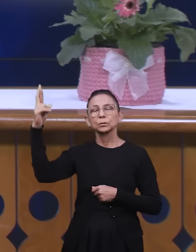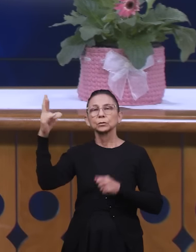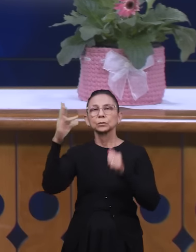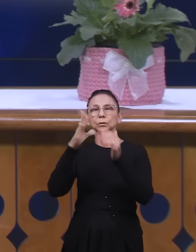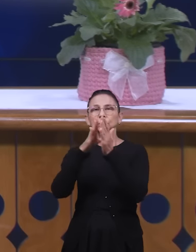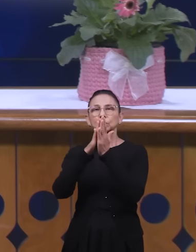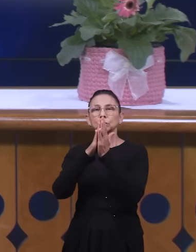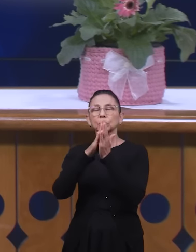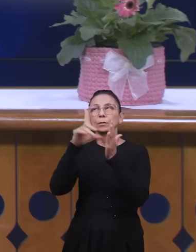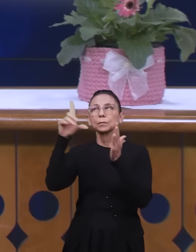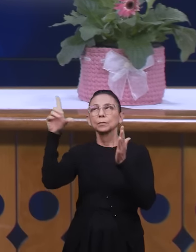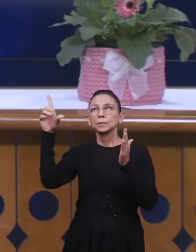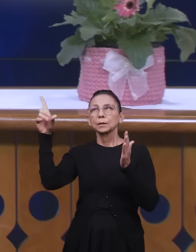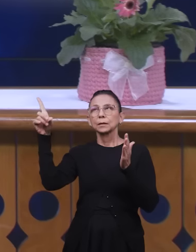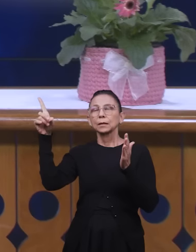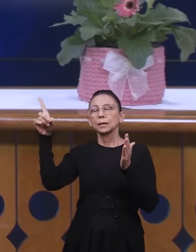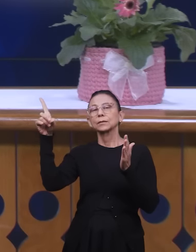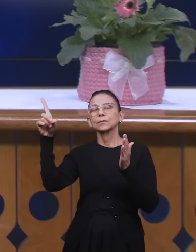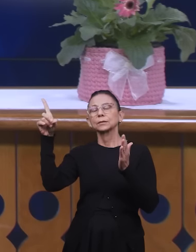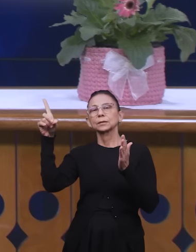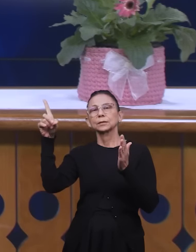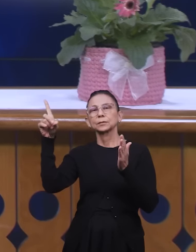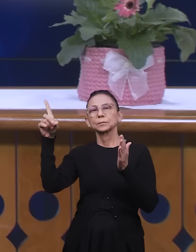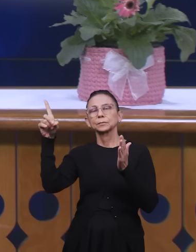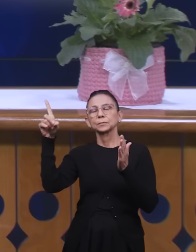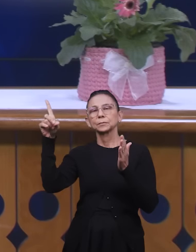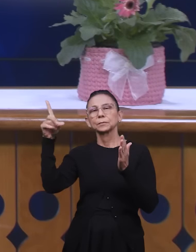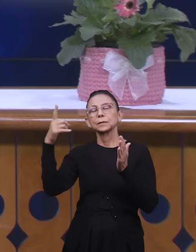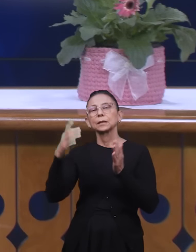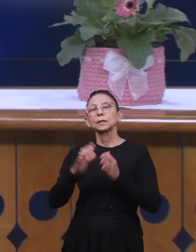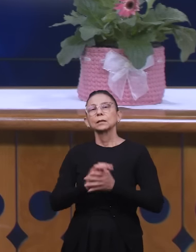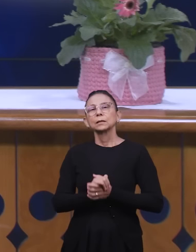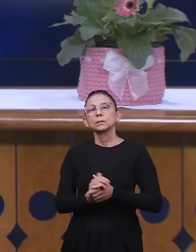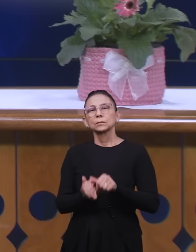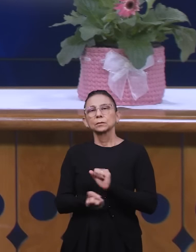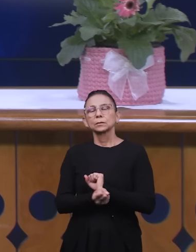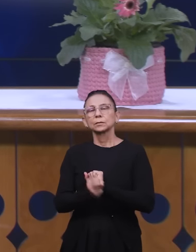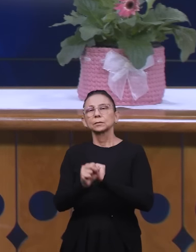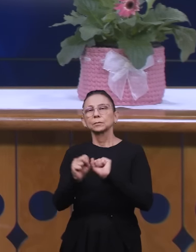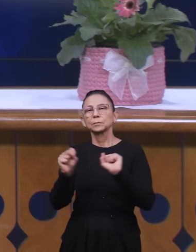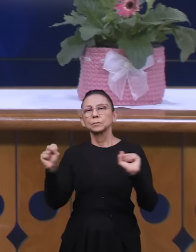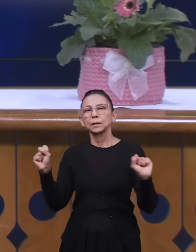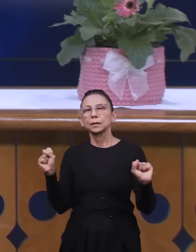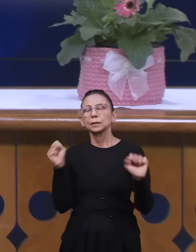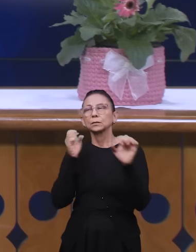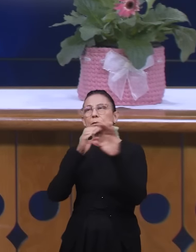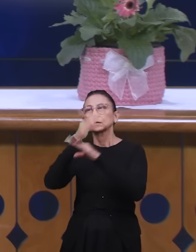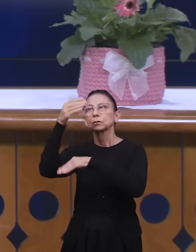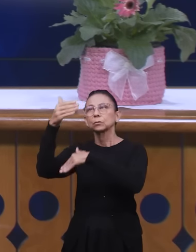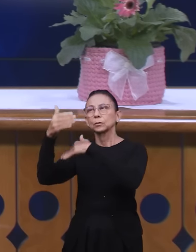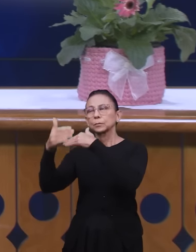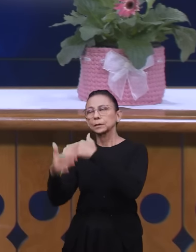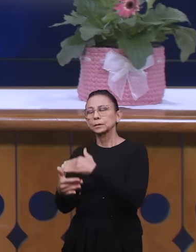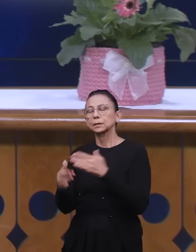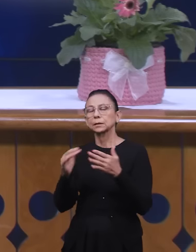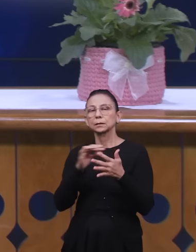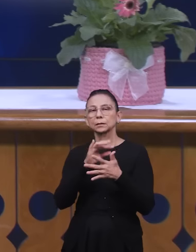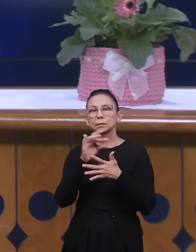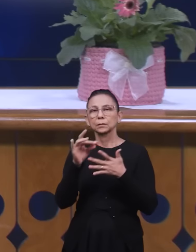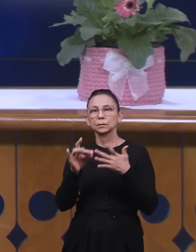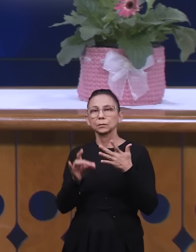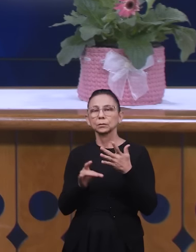possamos assim entrar no Teu Santo dos Santos para colocar também diante de Ti a nossa